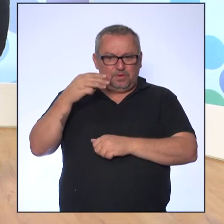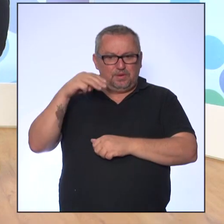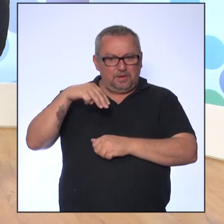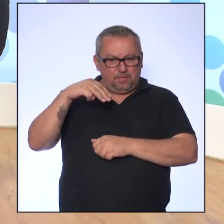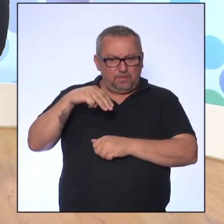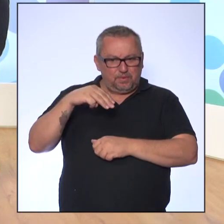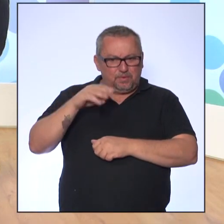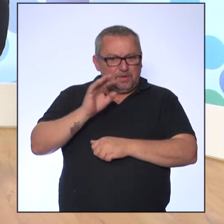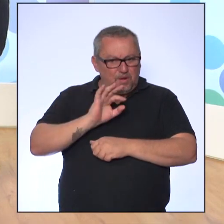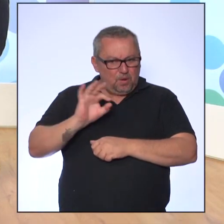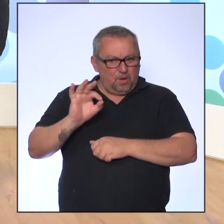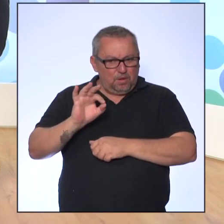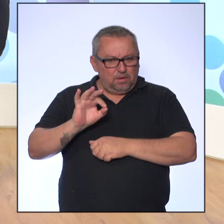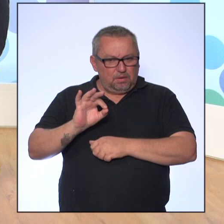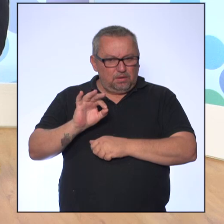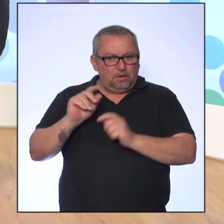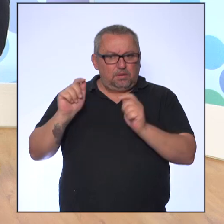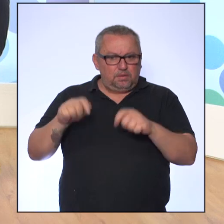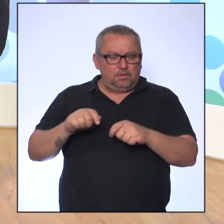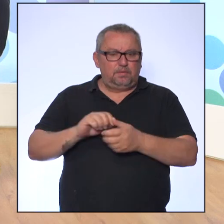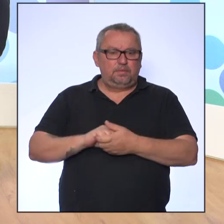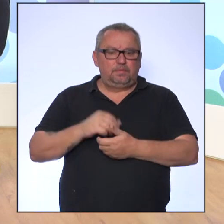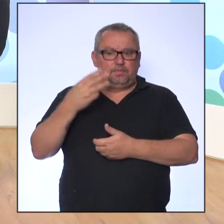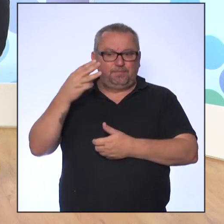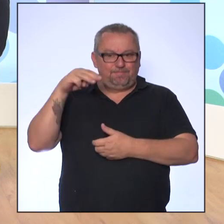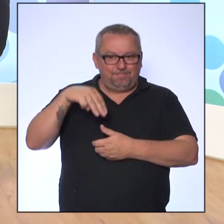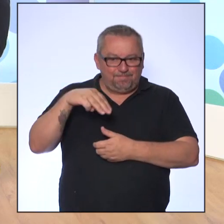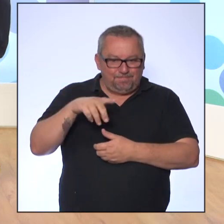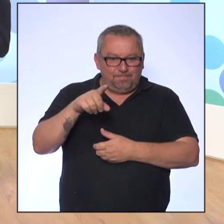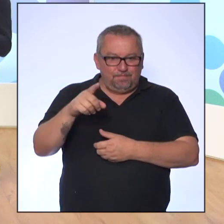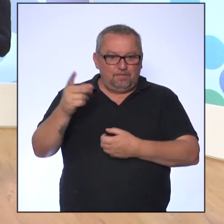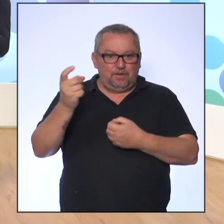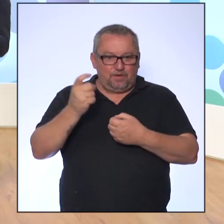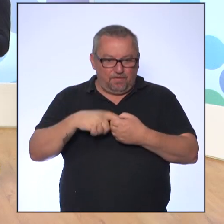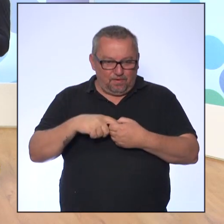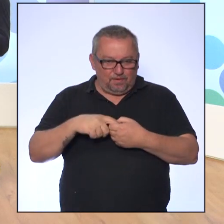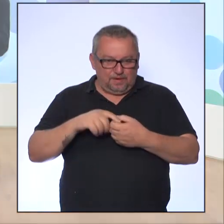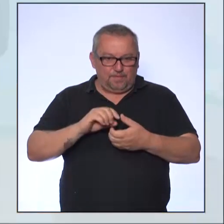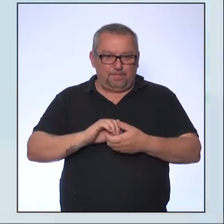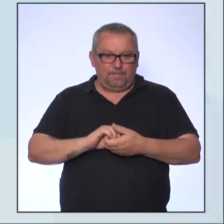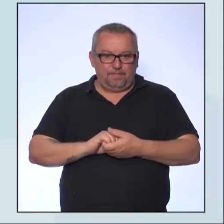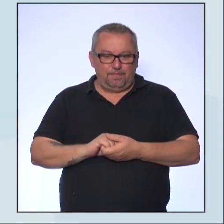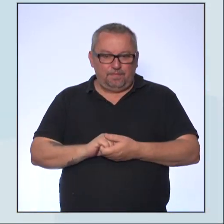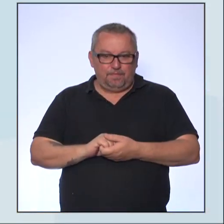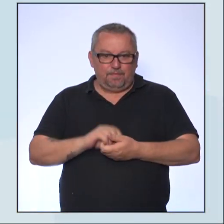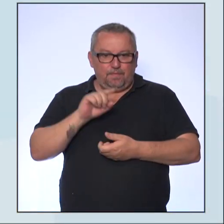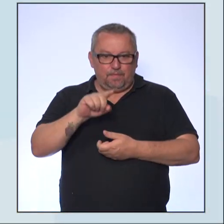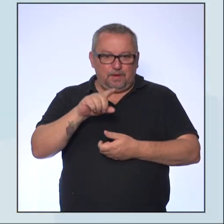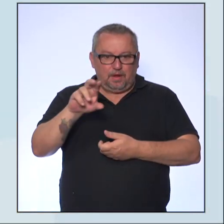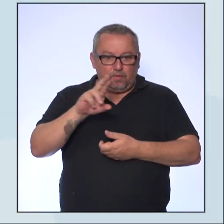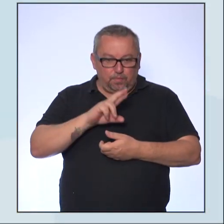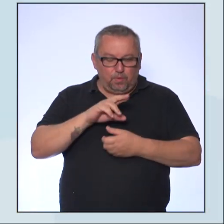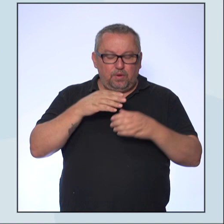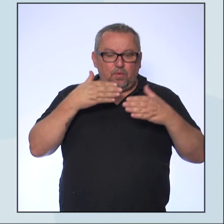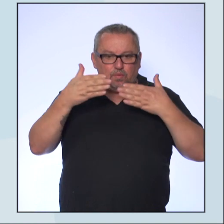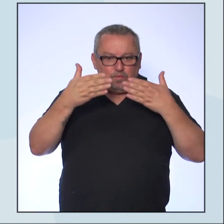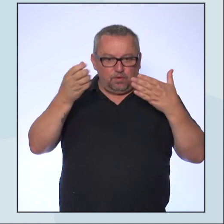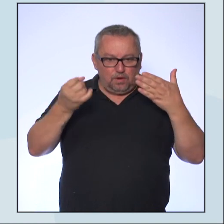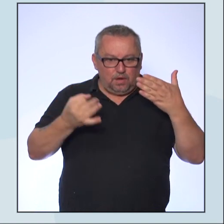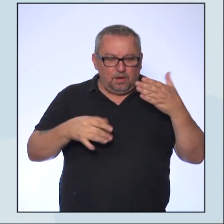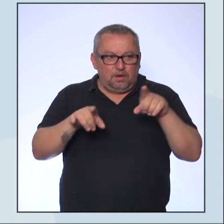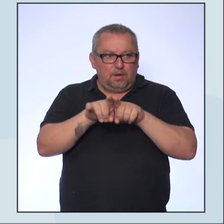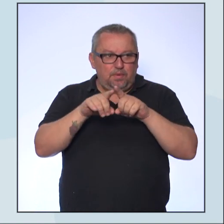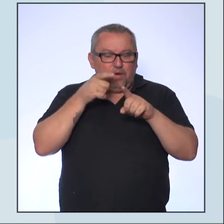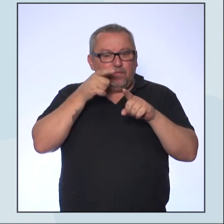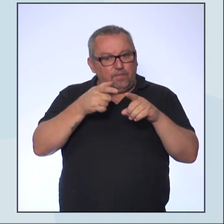minutos tá ótimo, se eu não me engano. Pode ser? Pode ser. Então, 3 minutinhos para vocês e a gente já volta com a resposta. Respondam no chat. Eu vou estar acompanhando